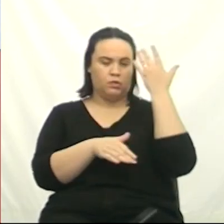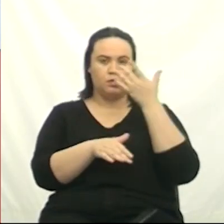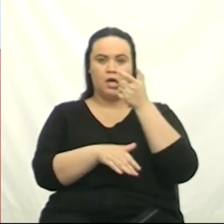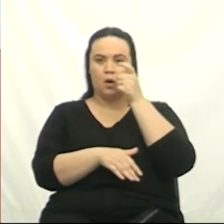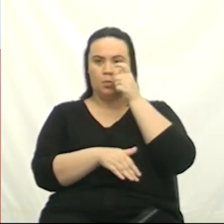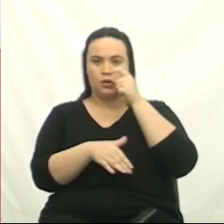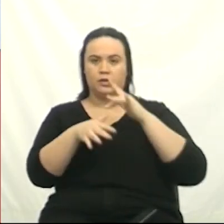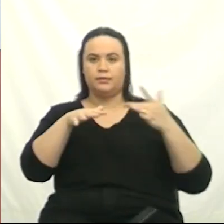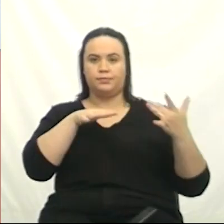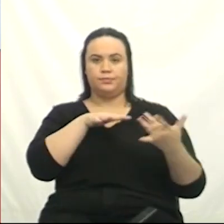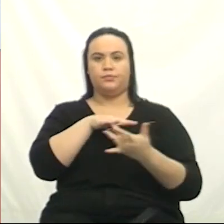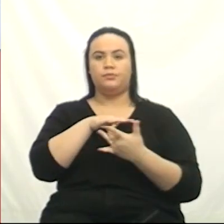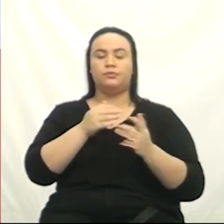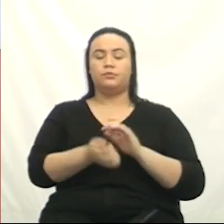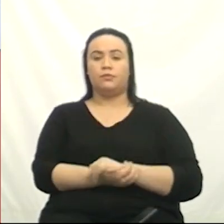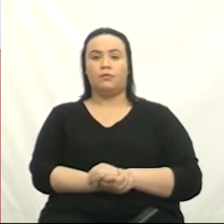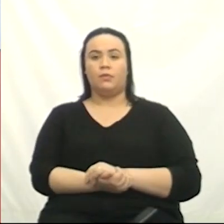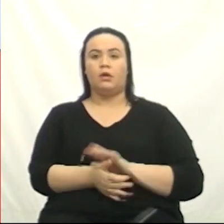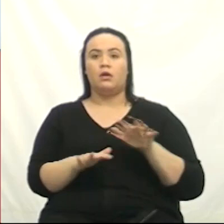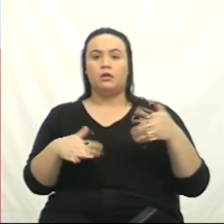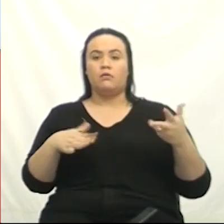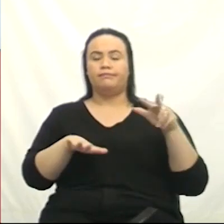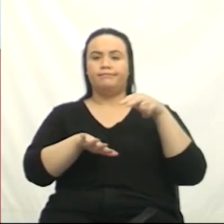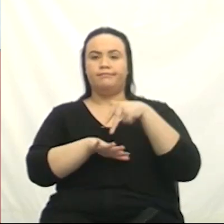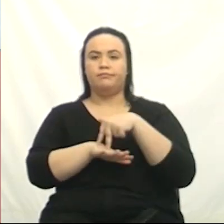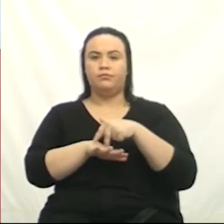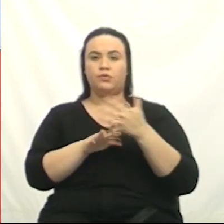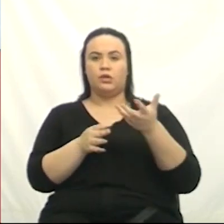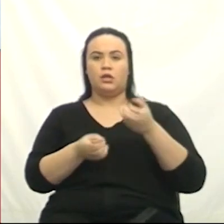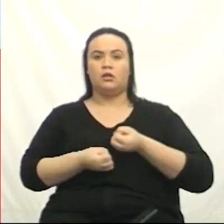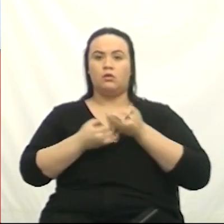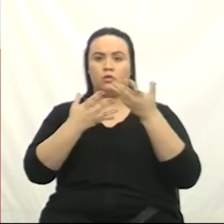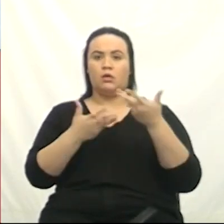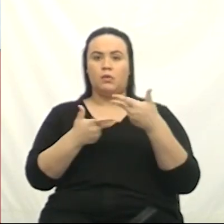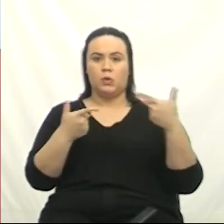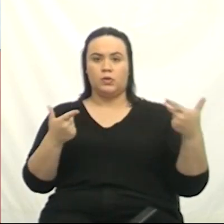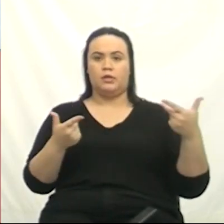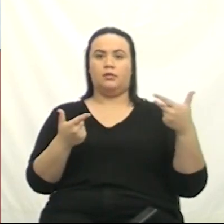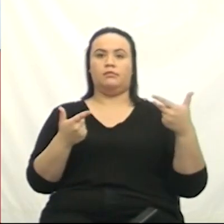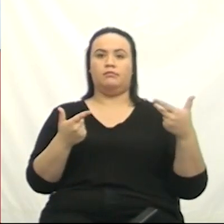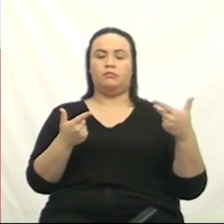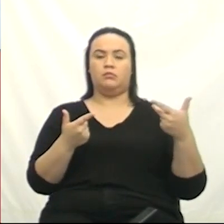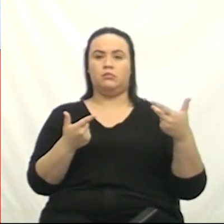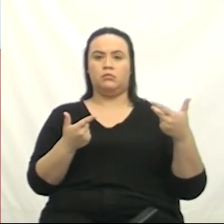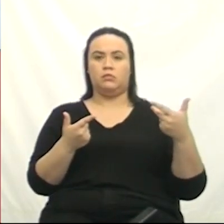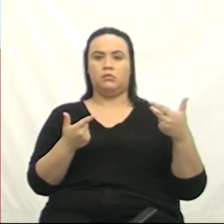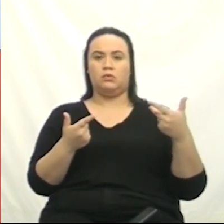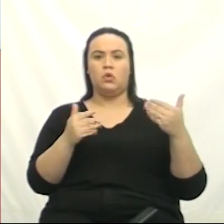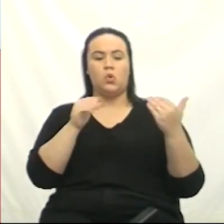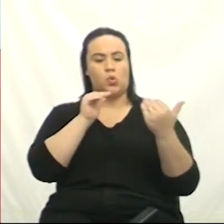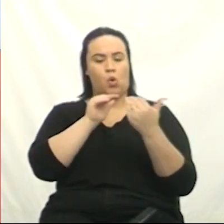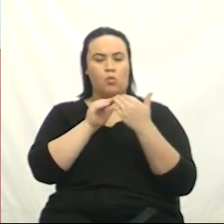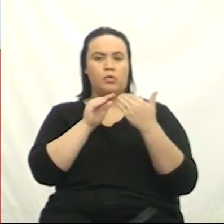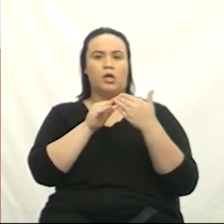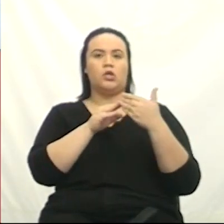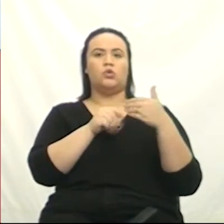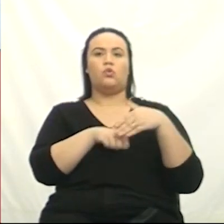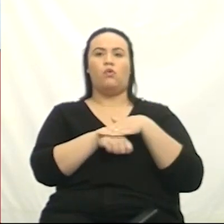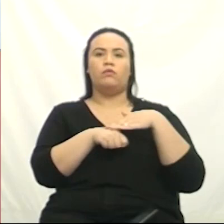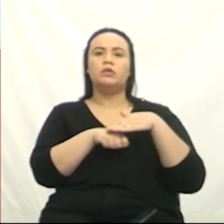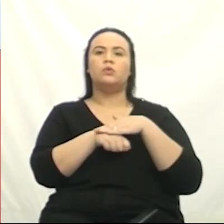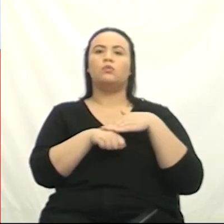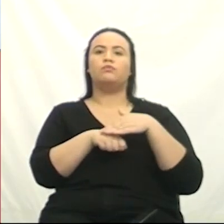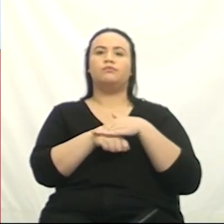assiste de maneira virtual. Presidente, hoje eu queria relatar uma situação e acho que combina com o que a gente discutiu aqui